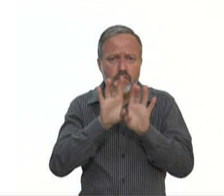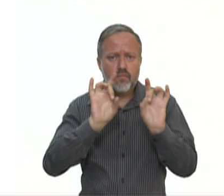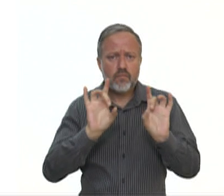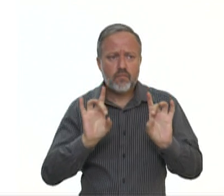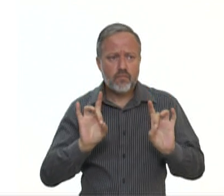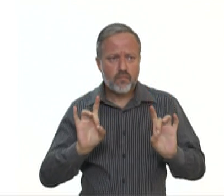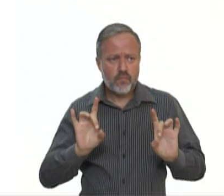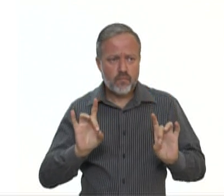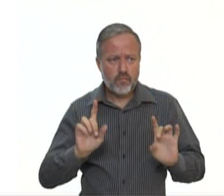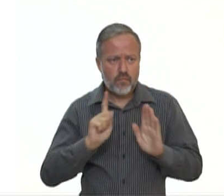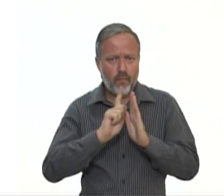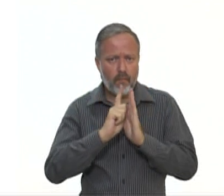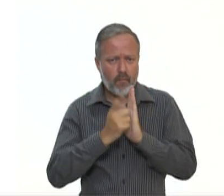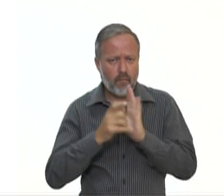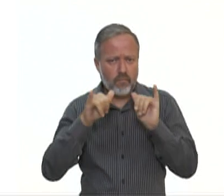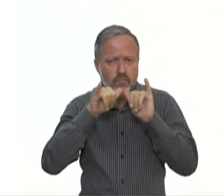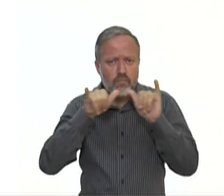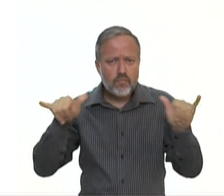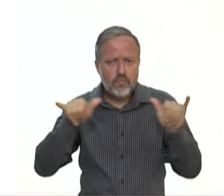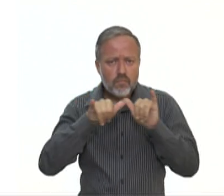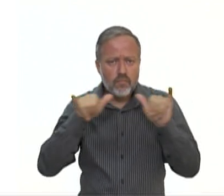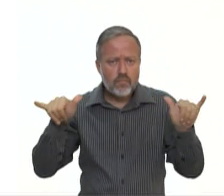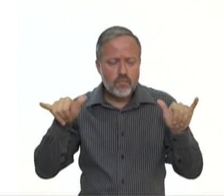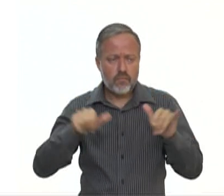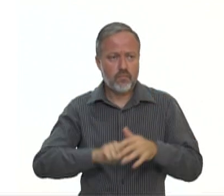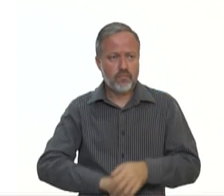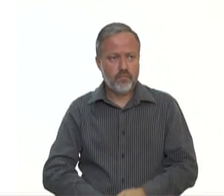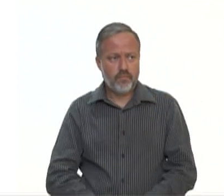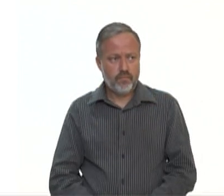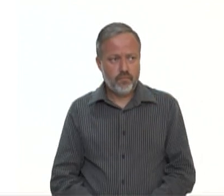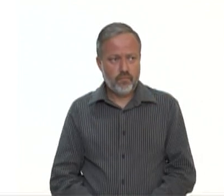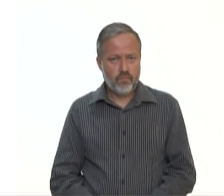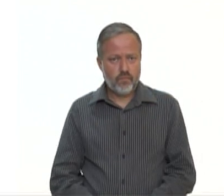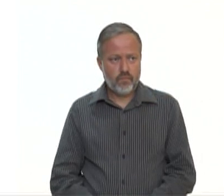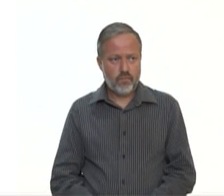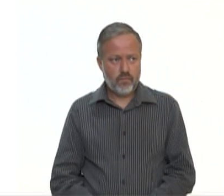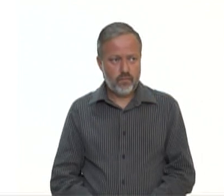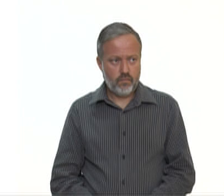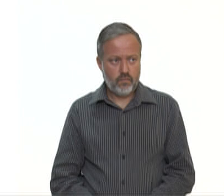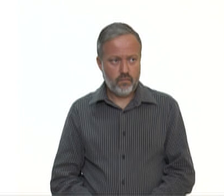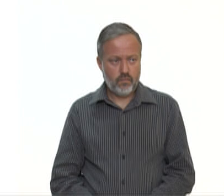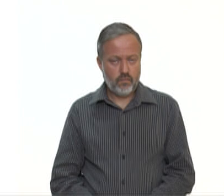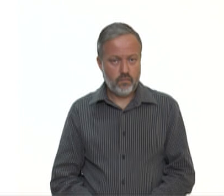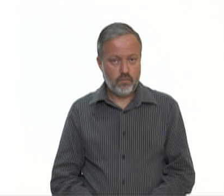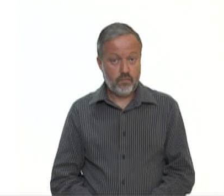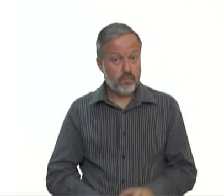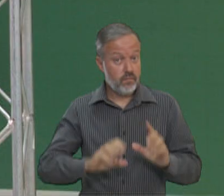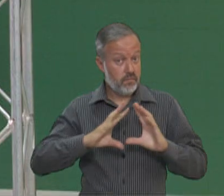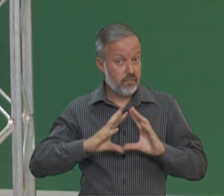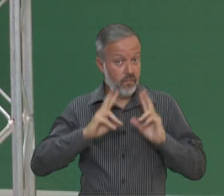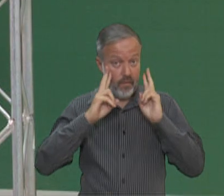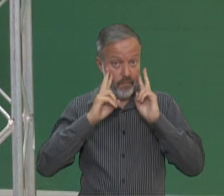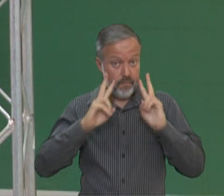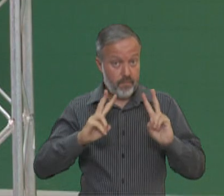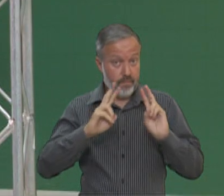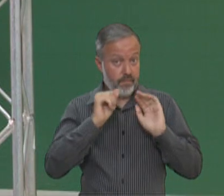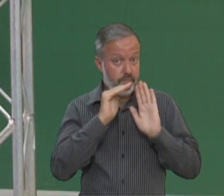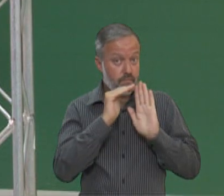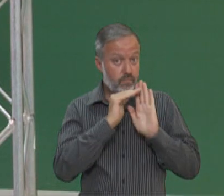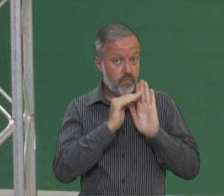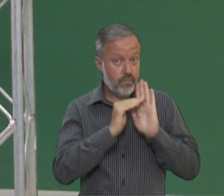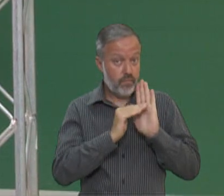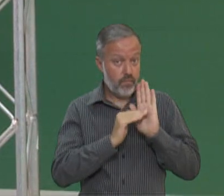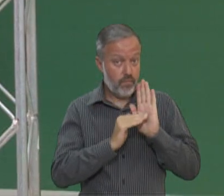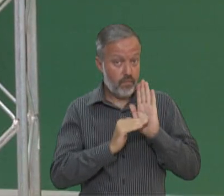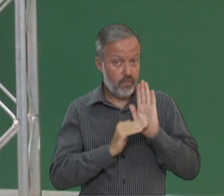do gênero notícia. Então, nós vamos ver não só as características estruturais do